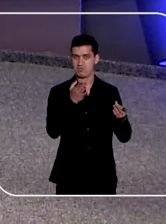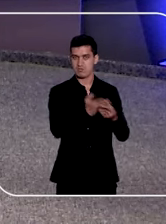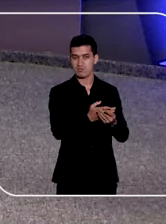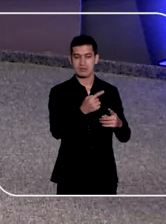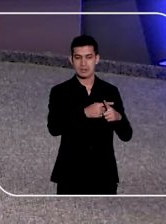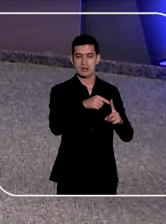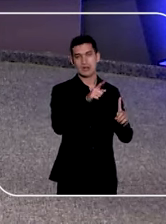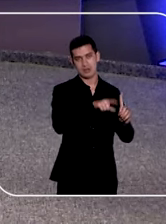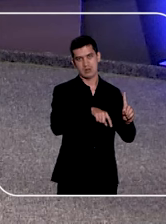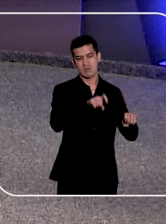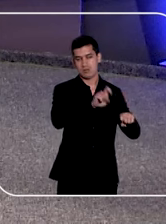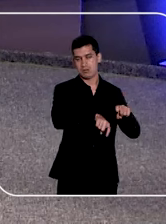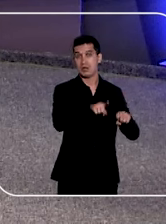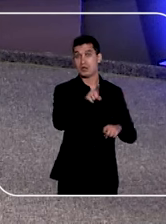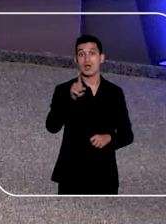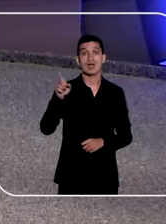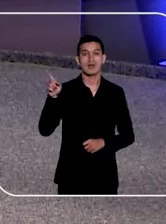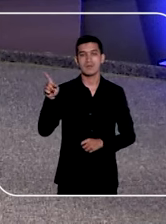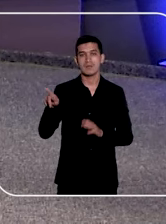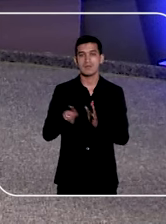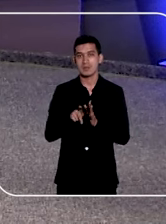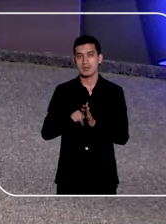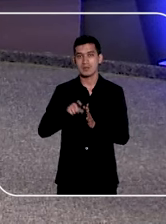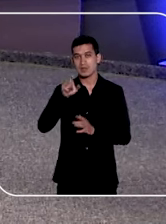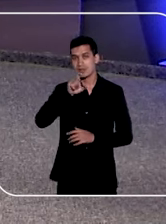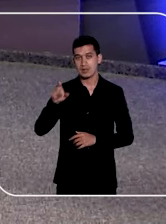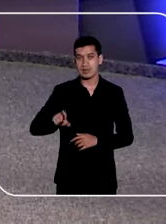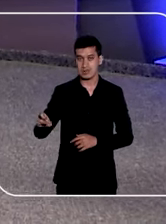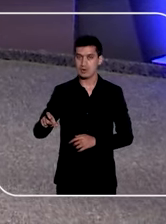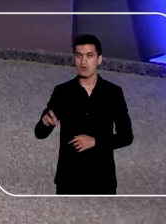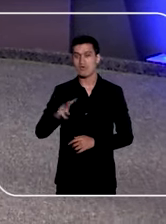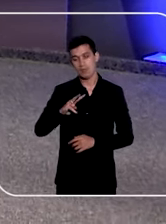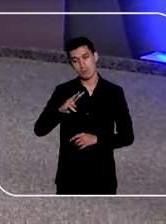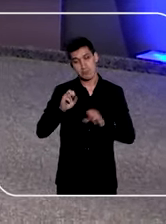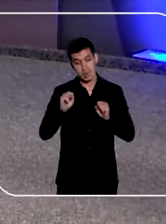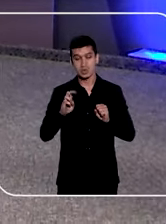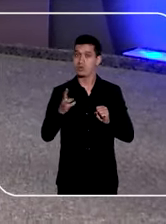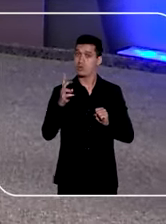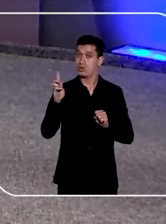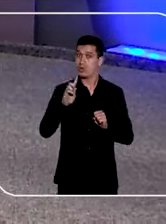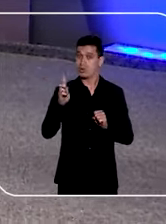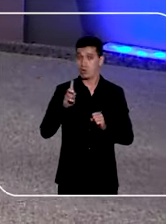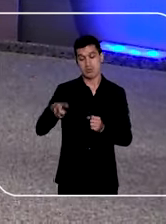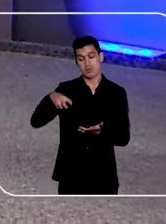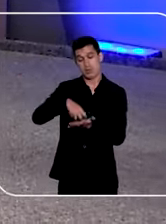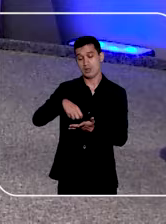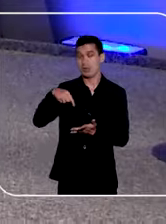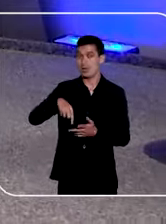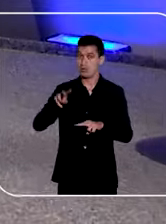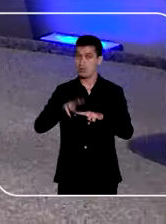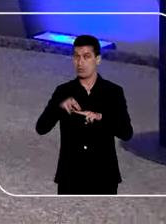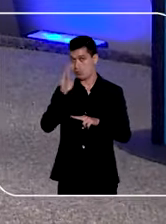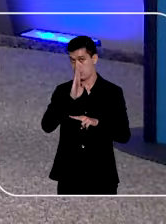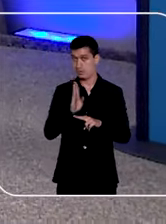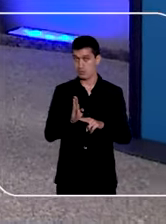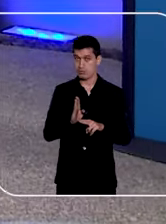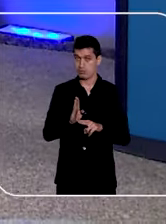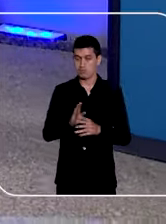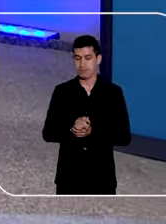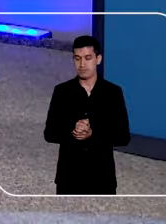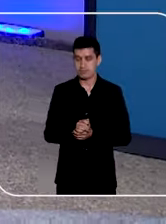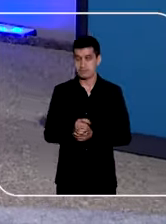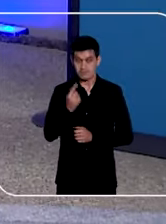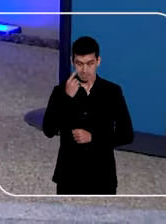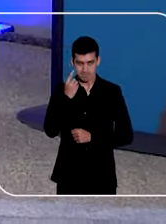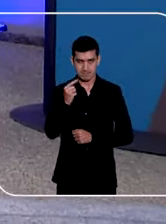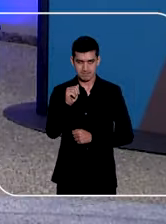Brasil a sessão será transmitida pelo canal do STJ no no YouTube e vamos ficando por aqui Siga